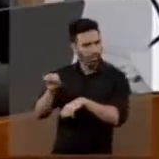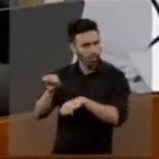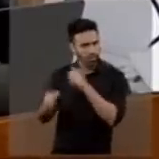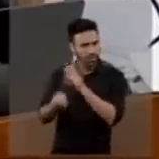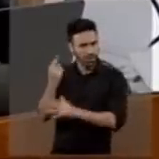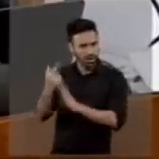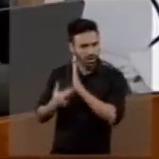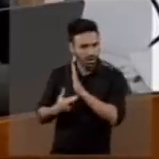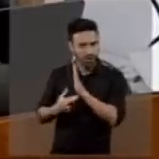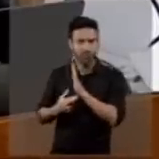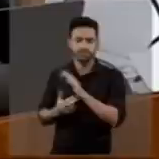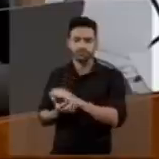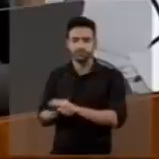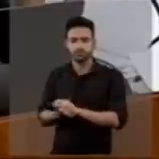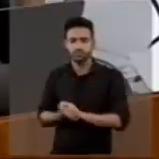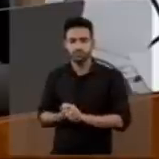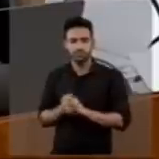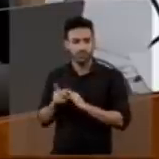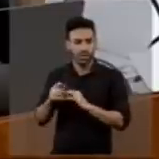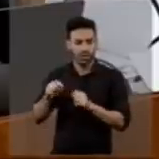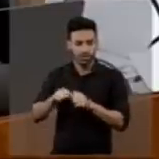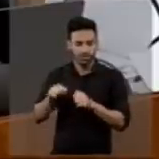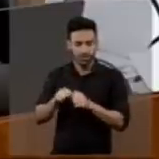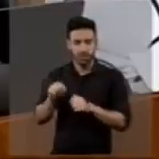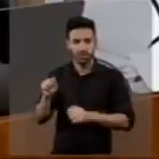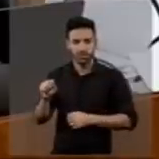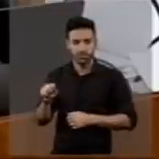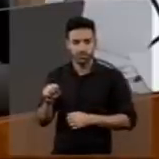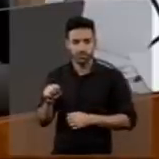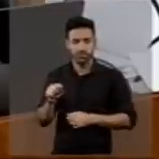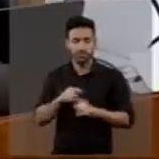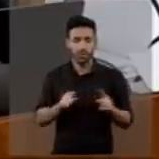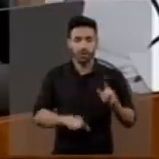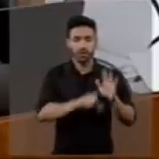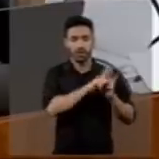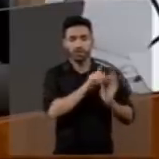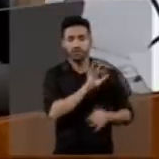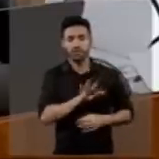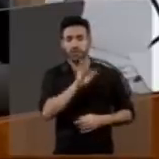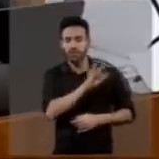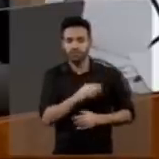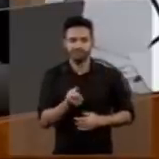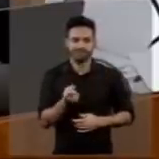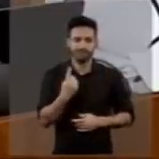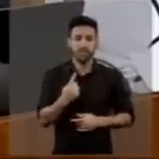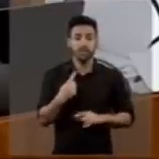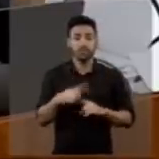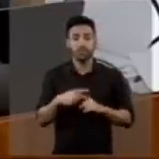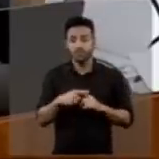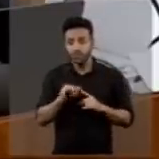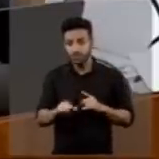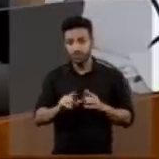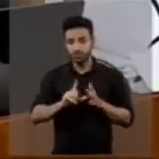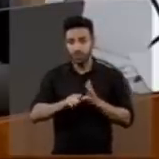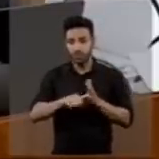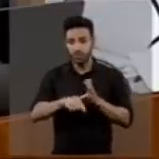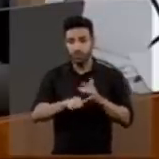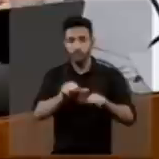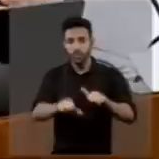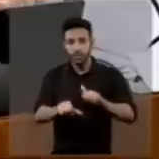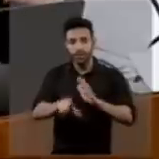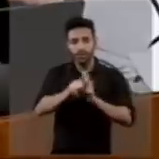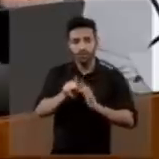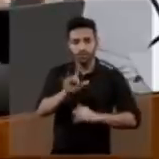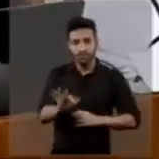que a norma estadual fez numa legislação federal é um cheque em branco. Que a cada alteração também da lei